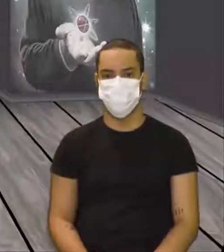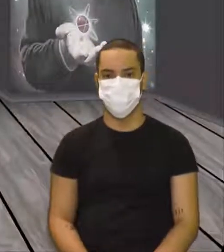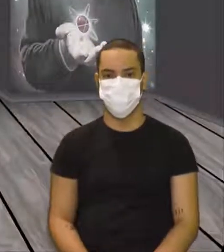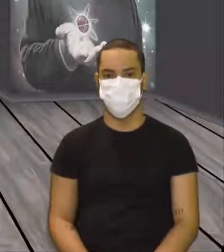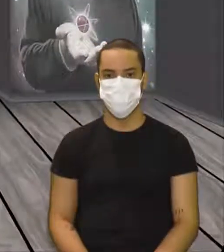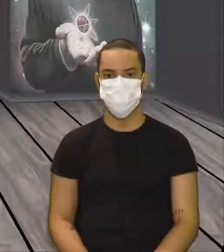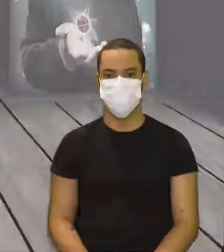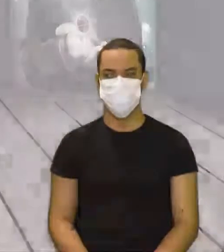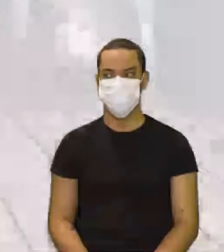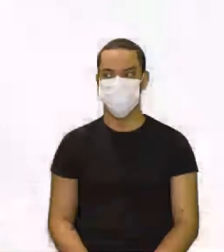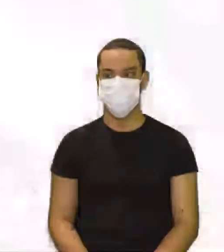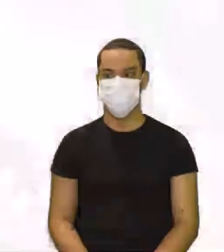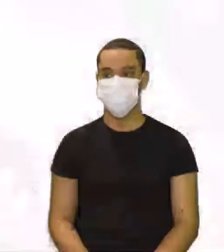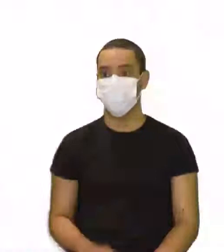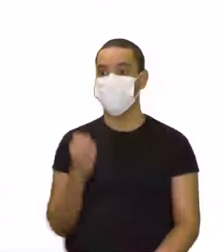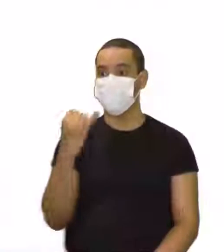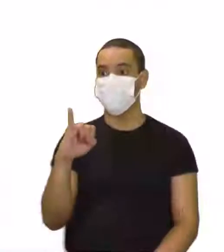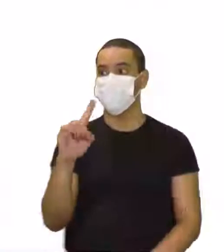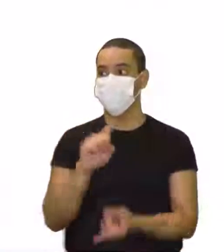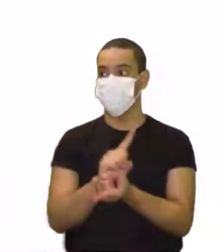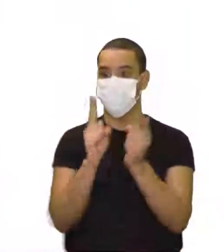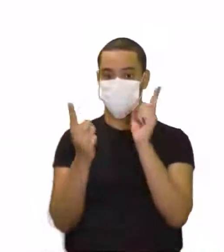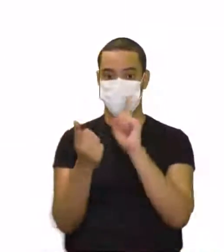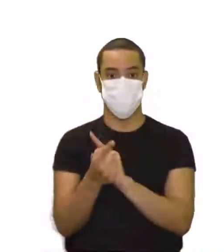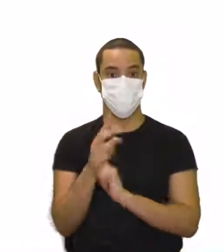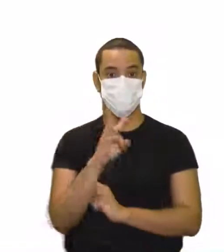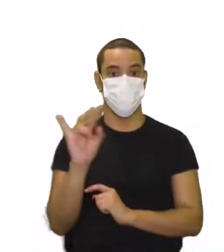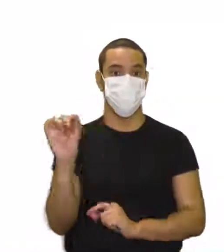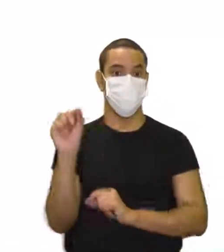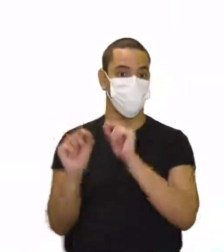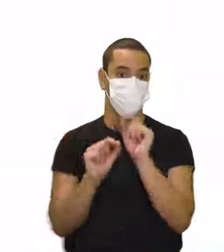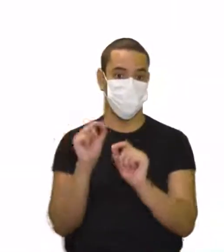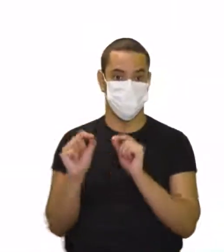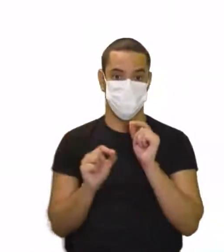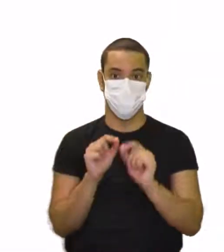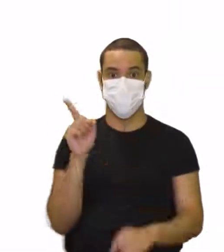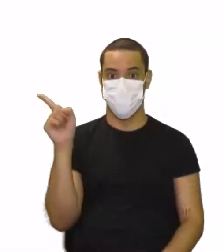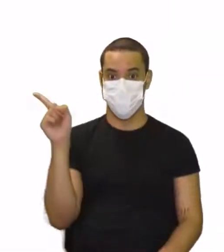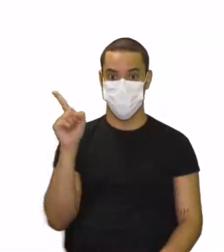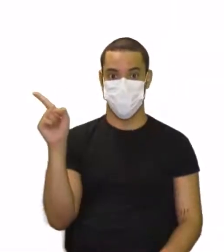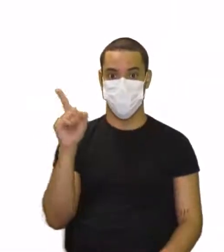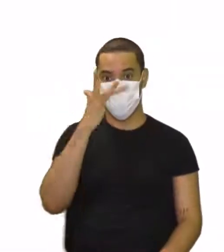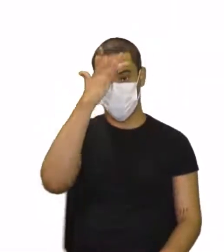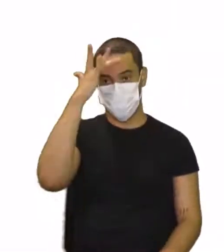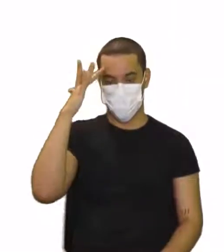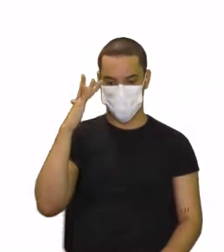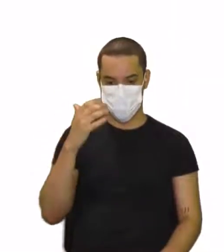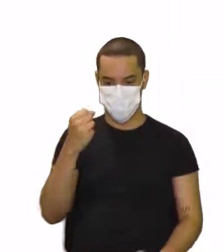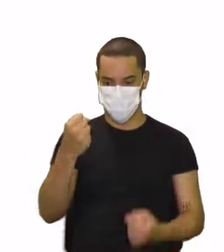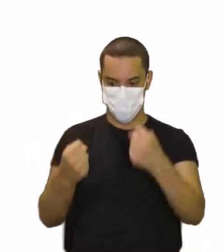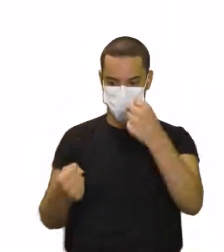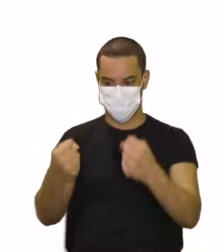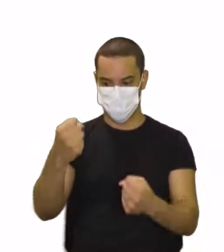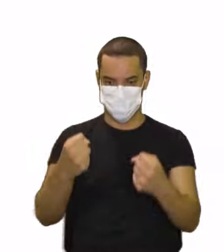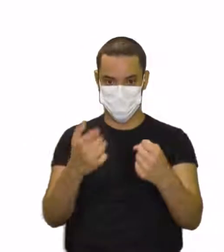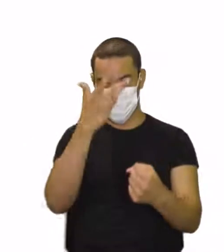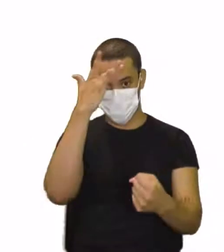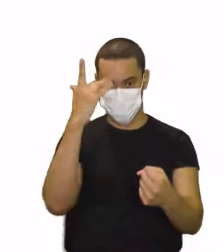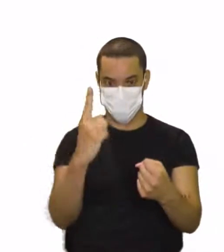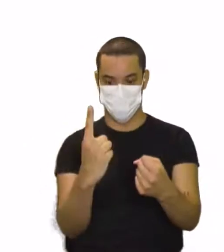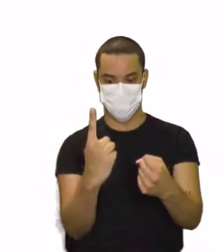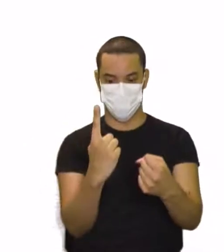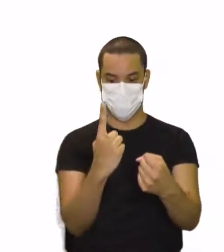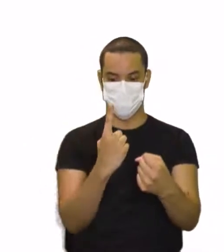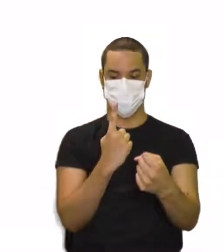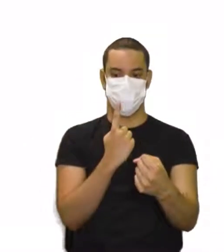slide. Então, o caso contrário vai ser isso aqui, ó. Ao contrário do movimento do ônibus. O ônibus continua para a